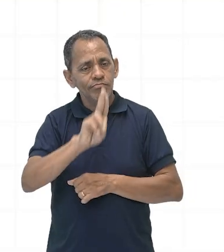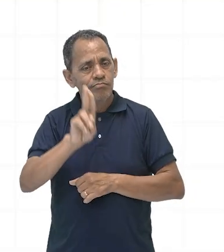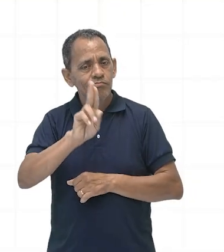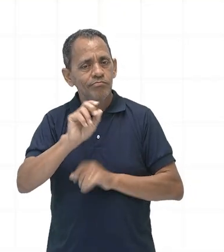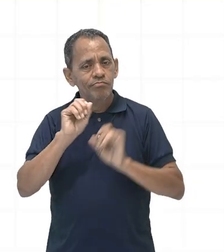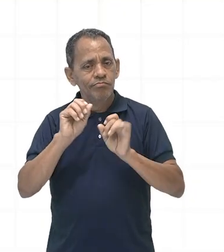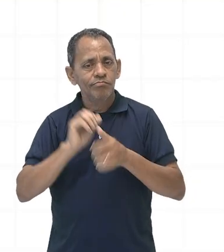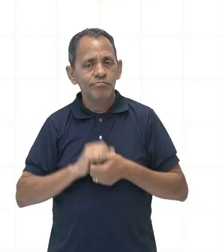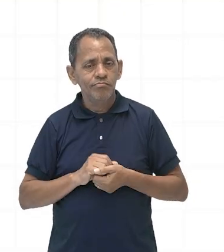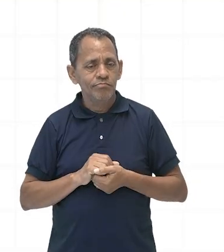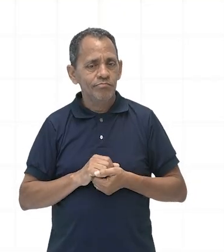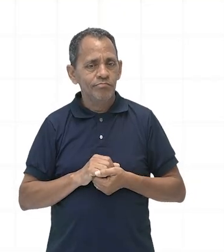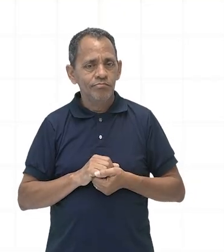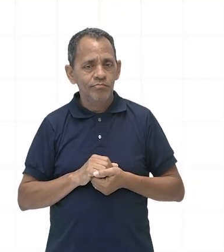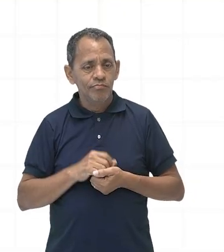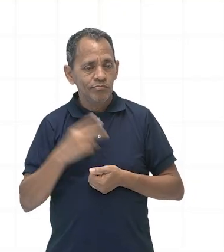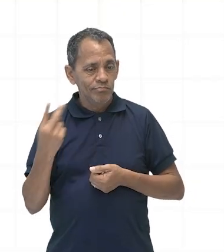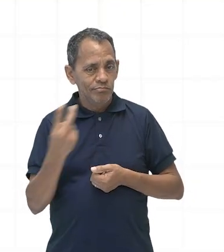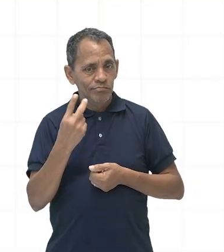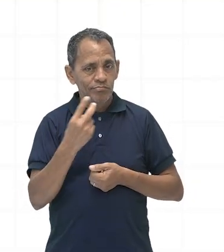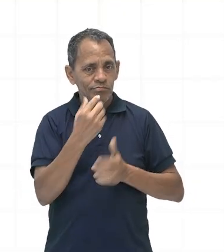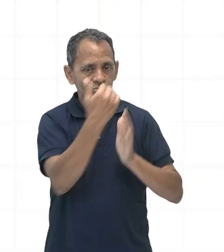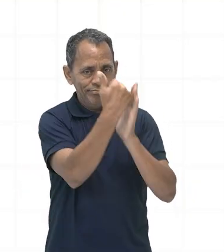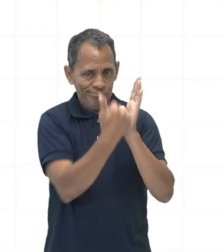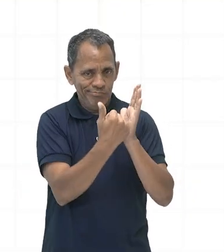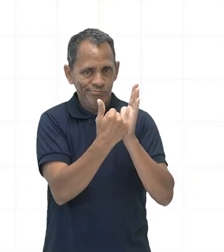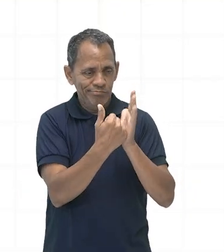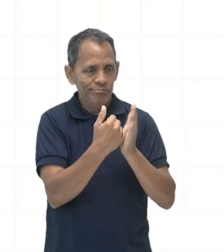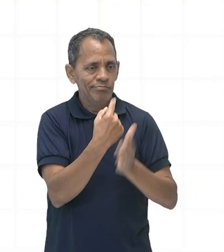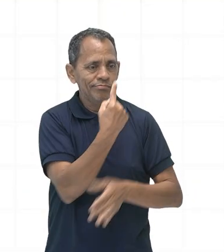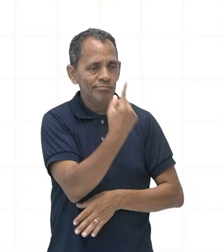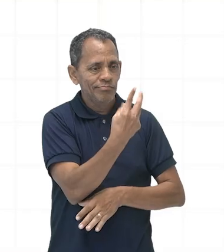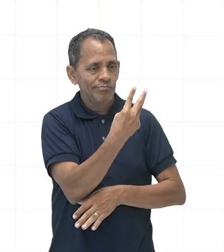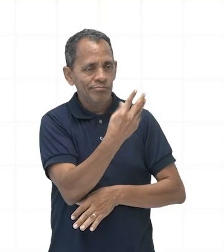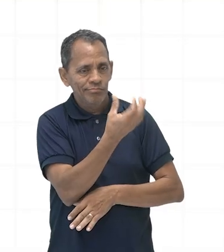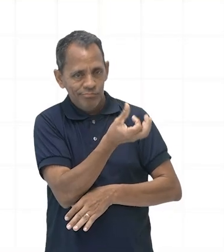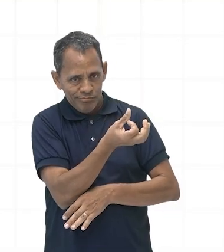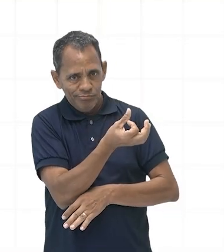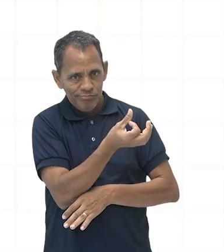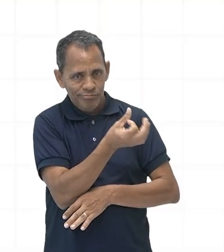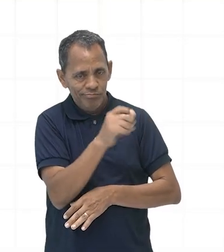pegar o valor com desconto, R$